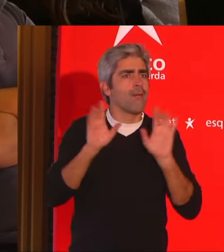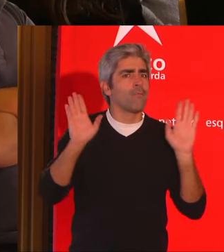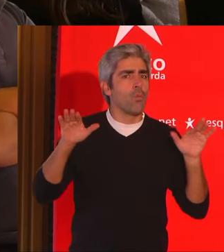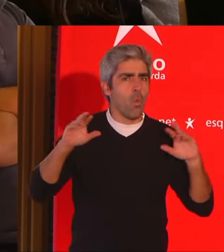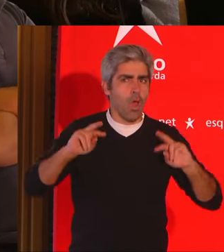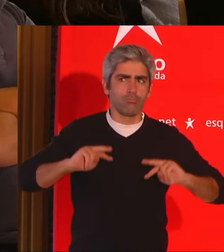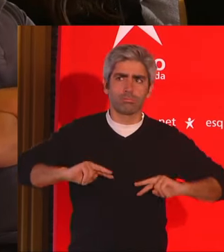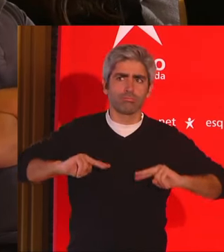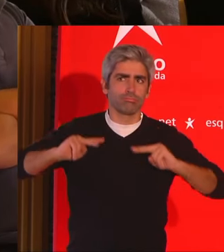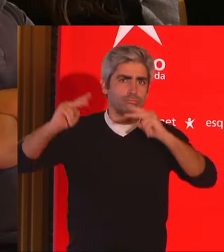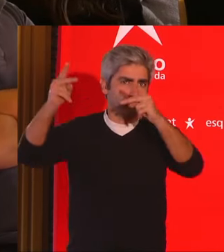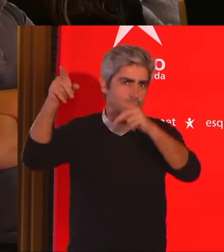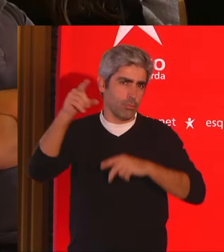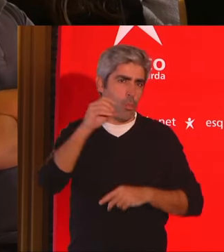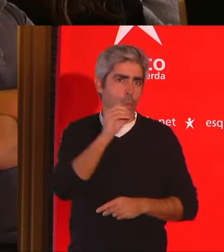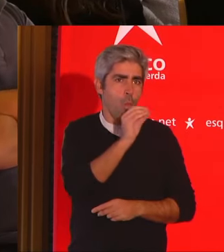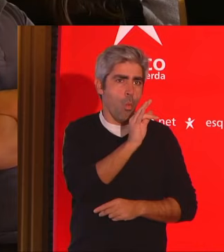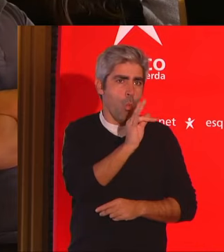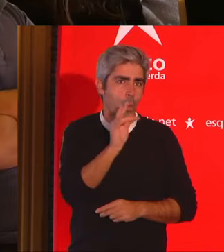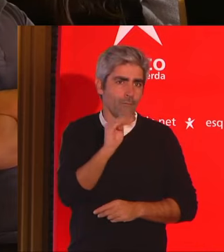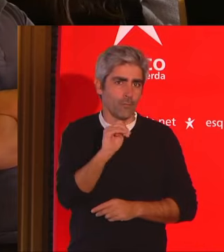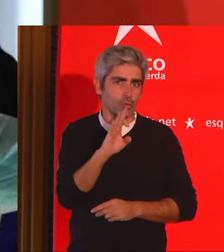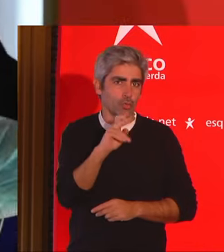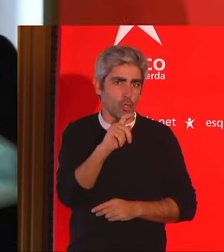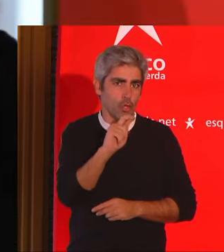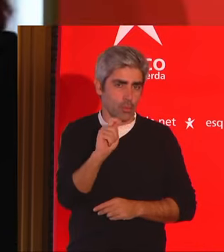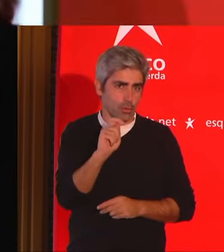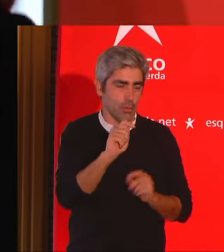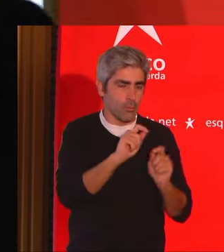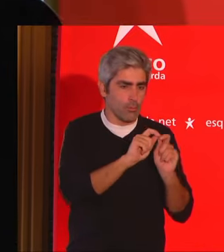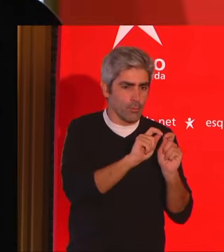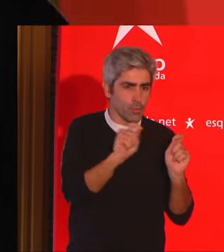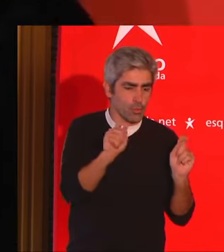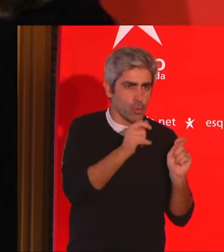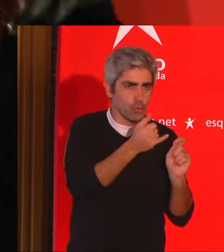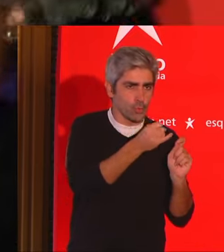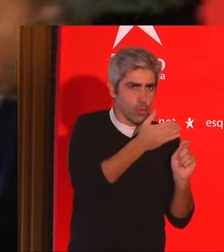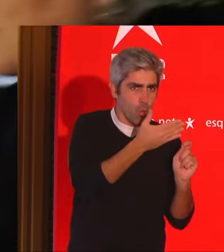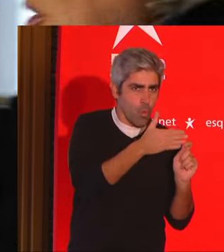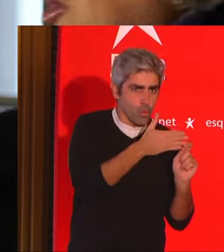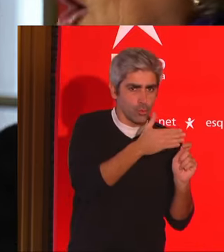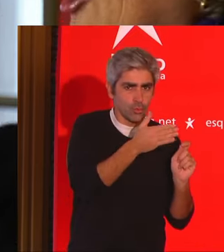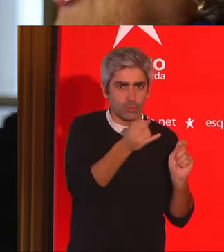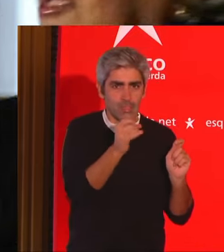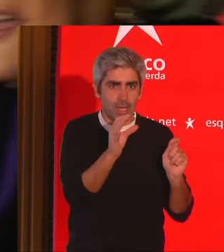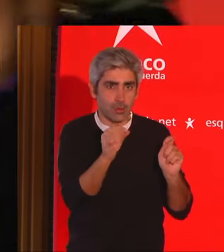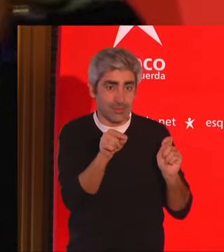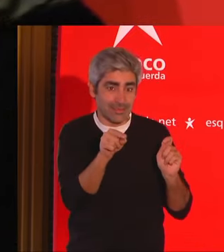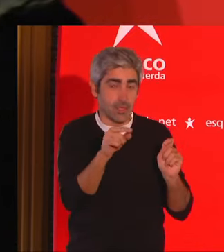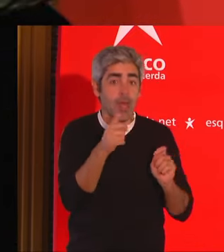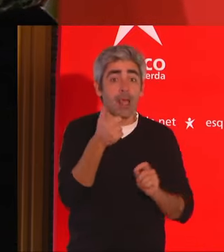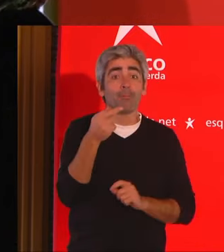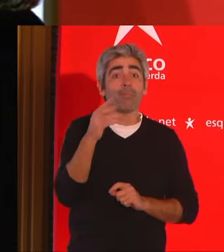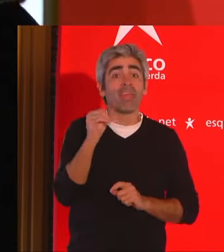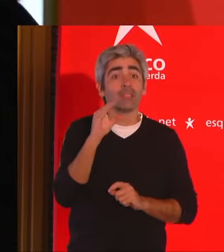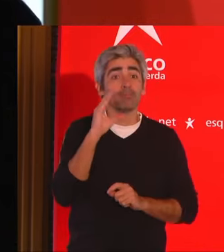offshores naquele período entre 2011 e 2014, naquele período em que o BES dizia às pessoas, aos lesados do BES, que